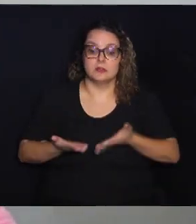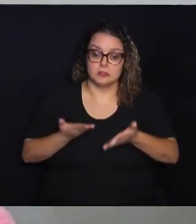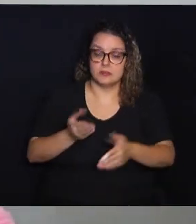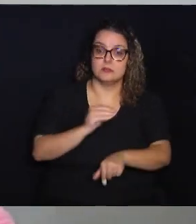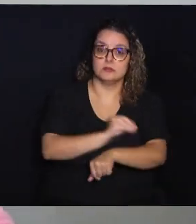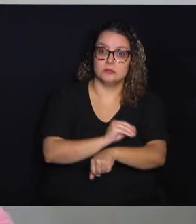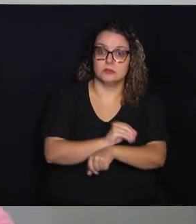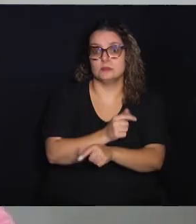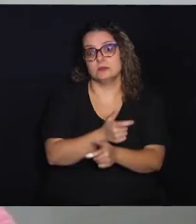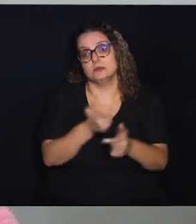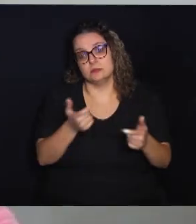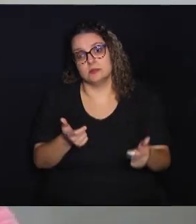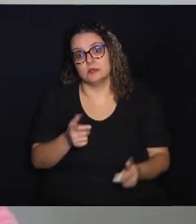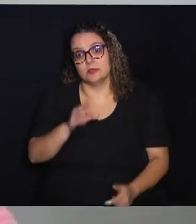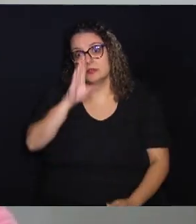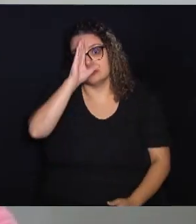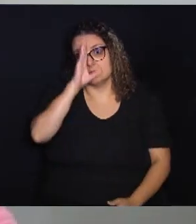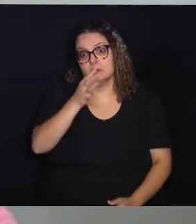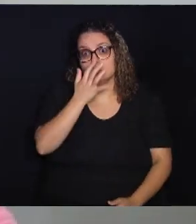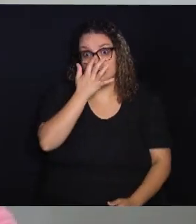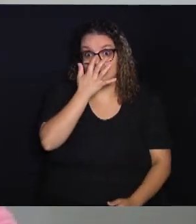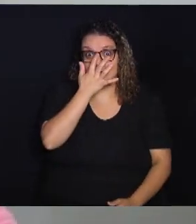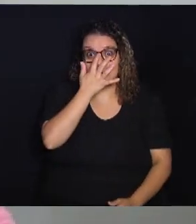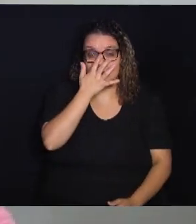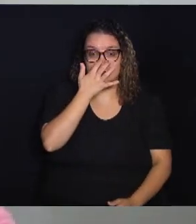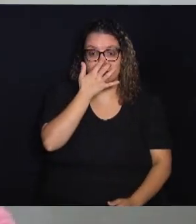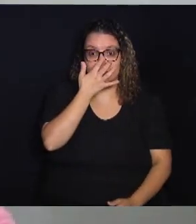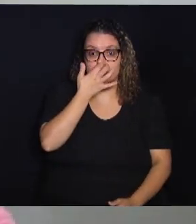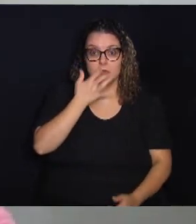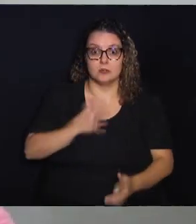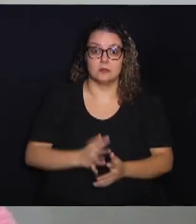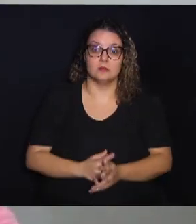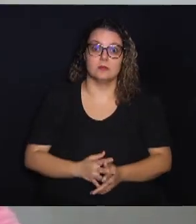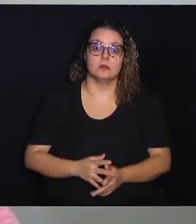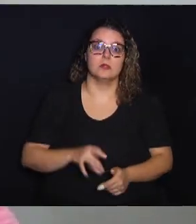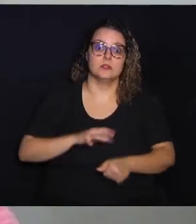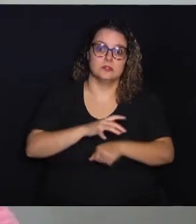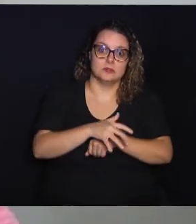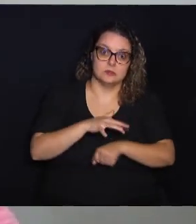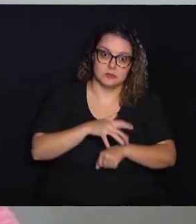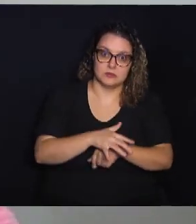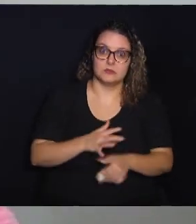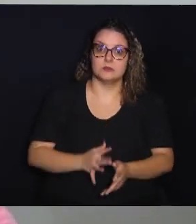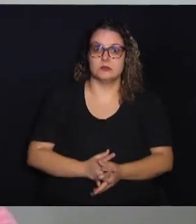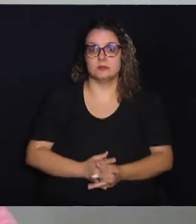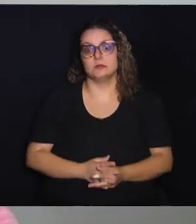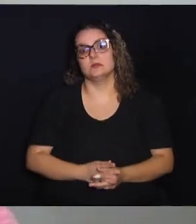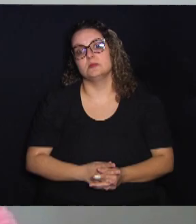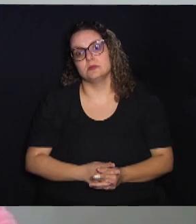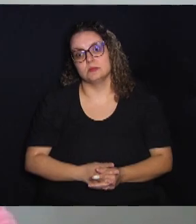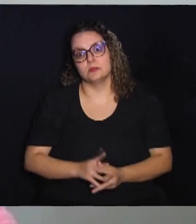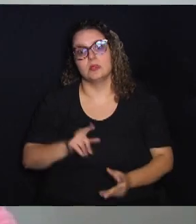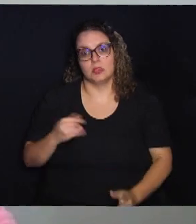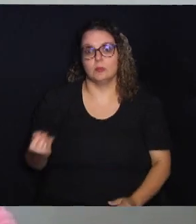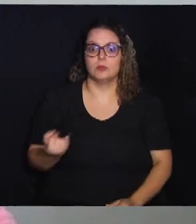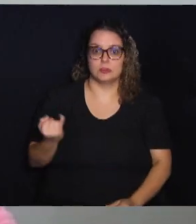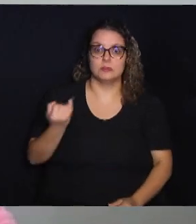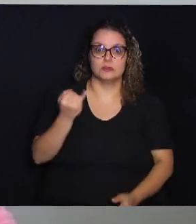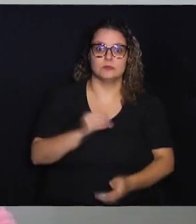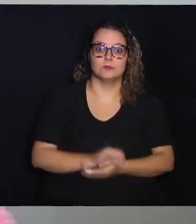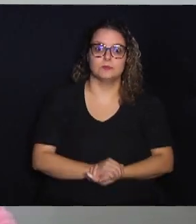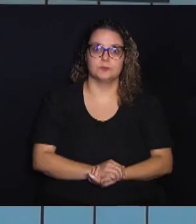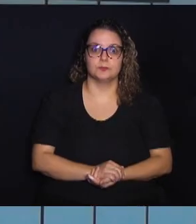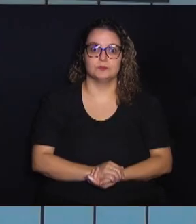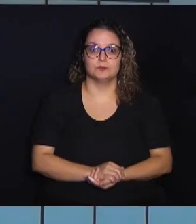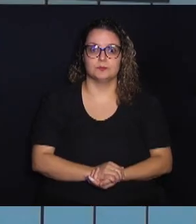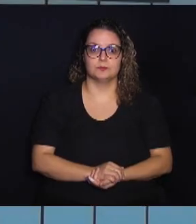maior, né, especialmente em relação às infecções, então é muito importante.